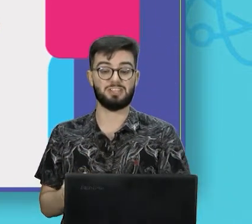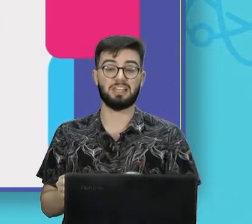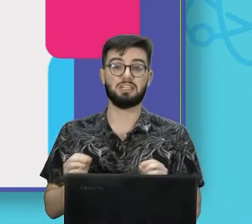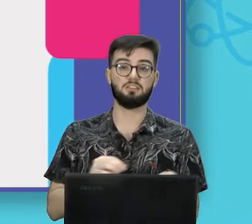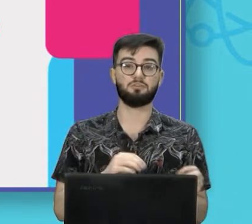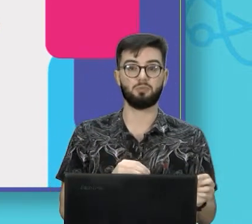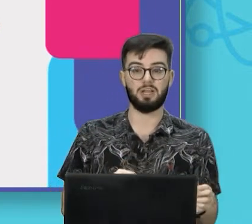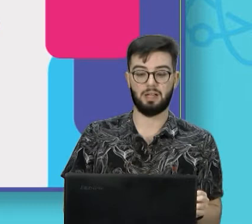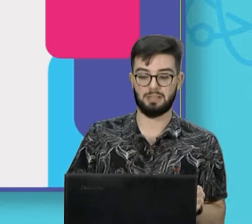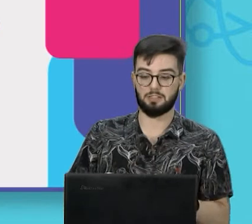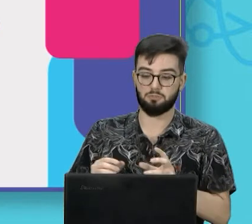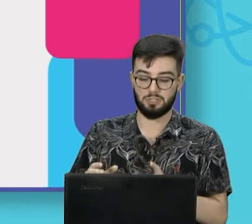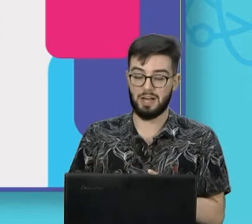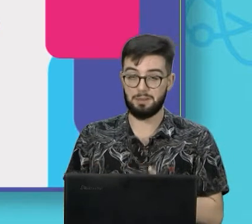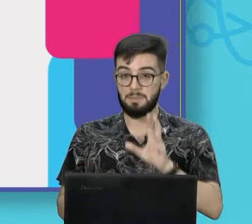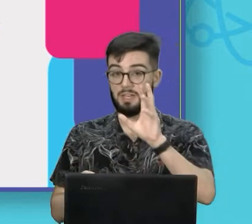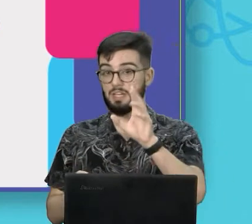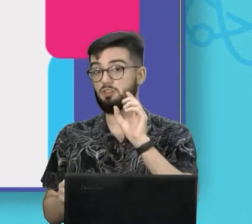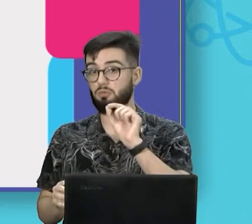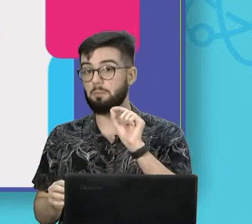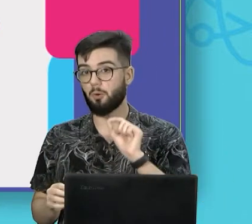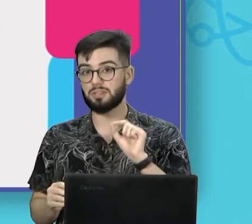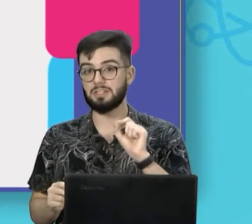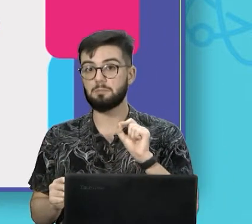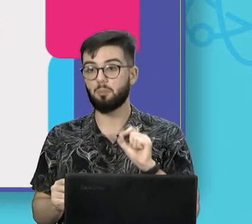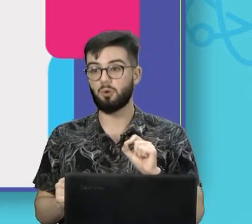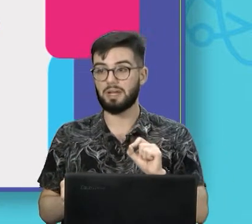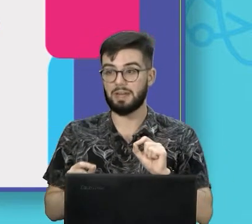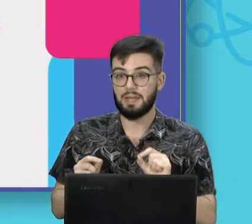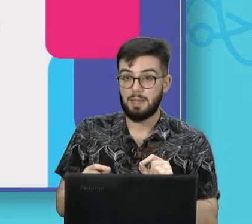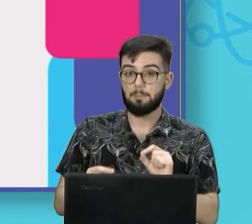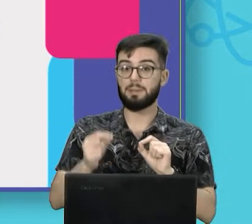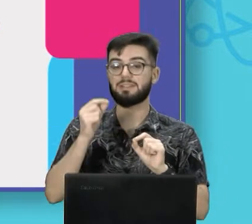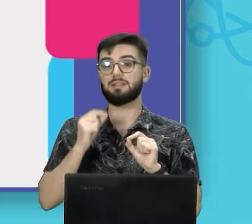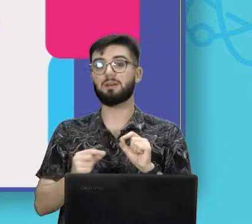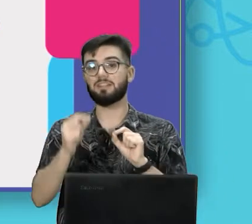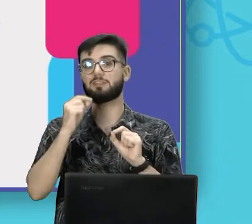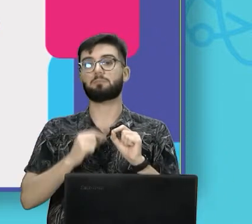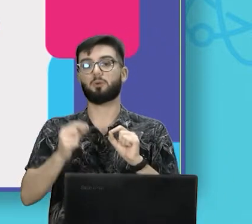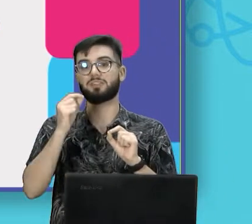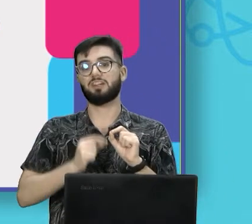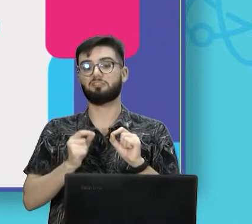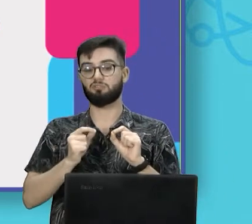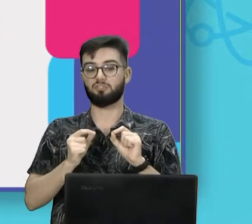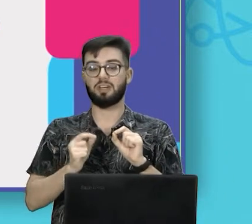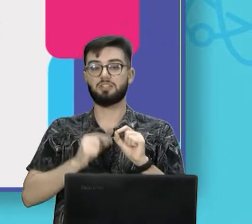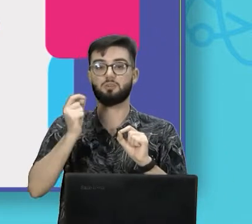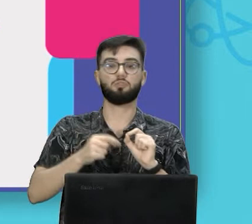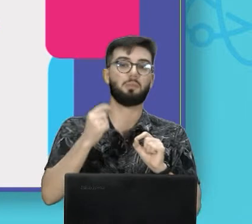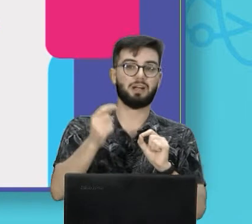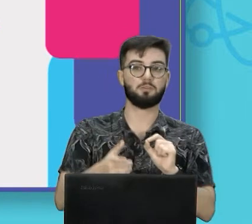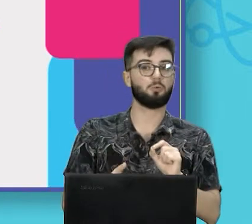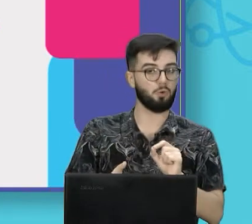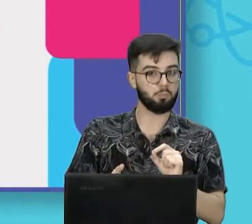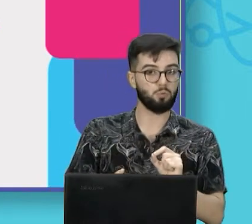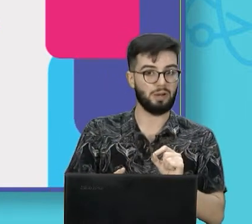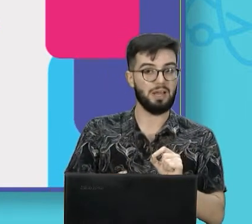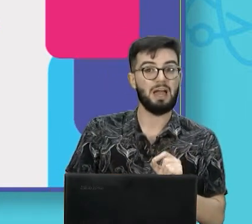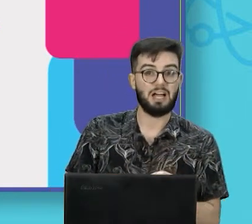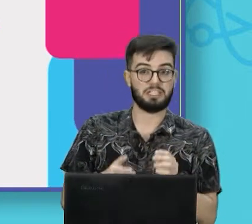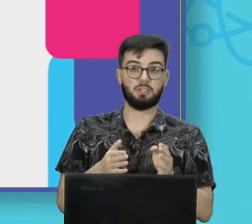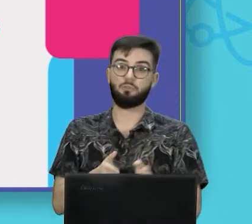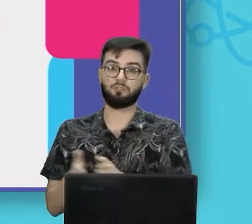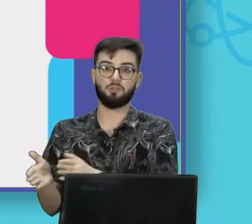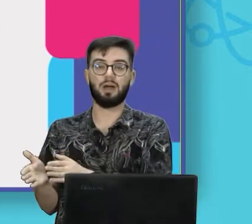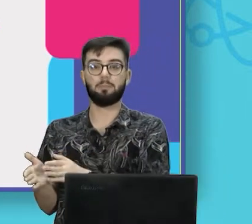estar alinhada aos interesses da Elite e fundiária latifundiária isso é importante porque o que esses processos eles não são marcados por uma